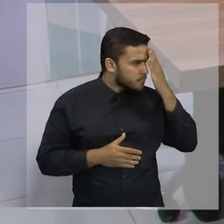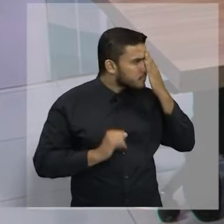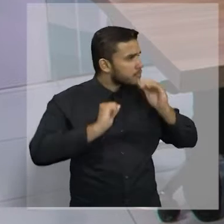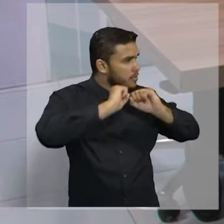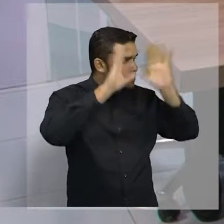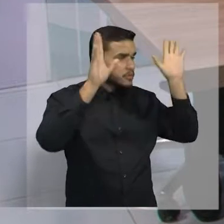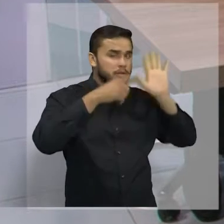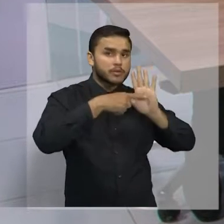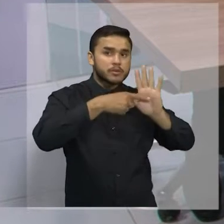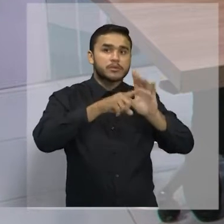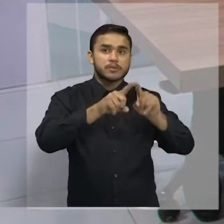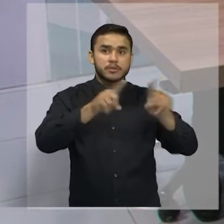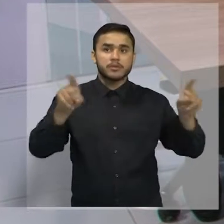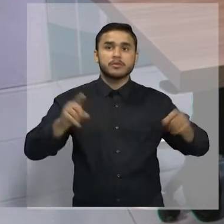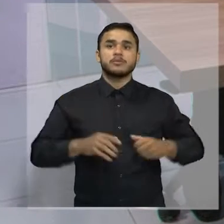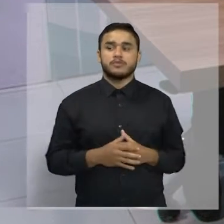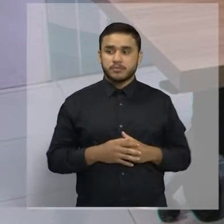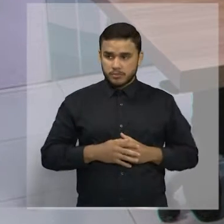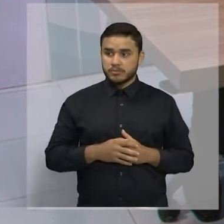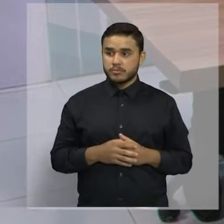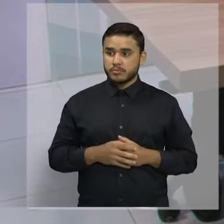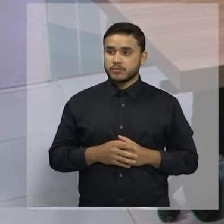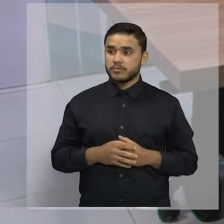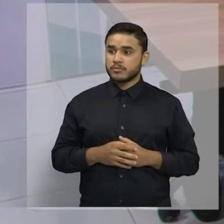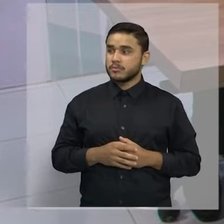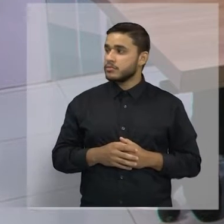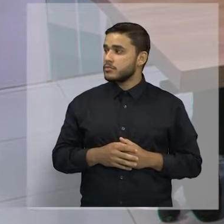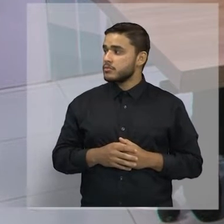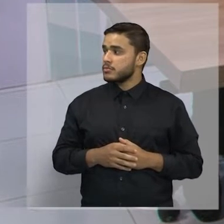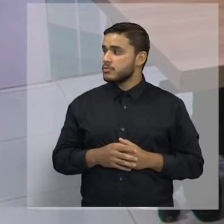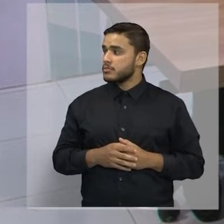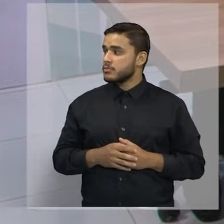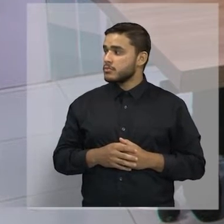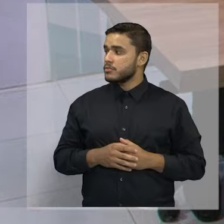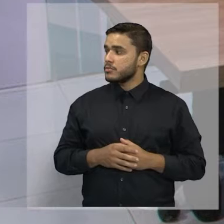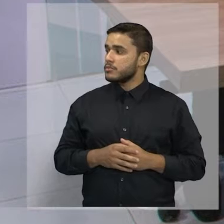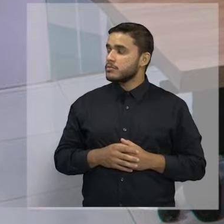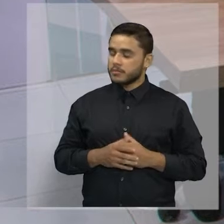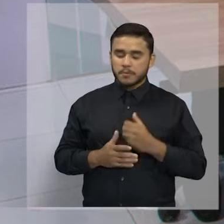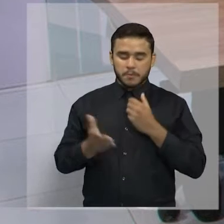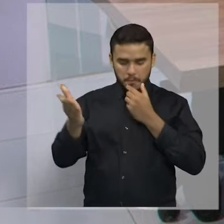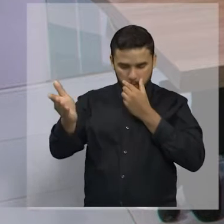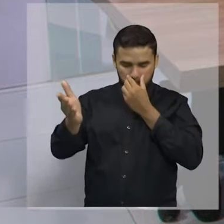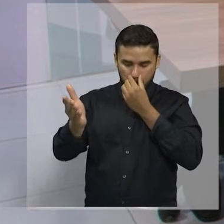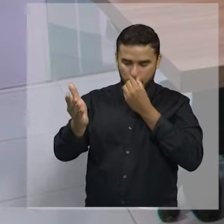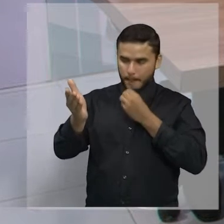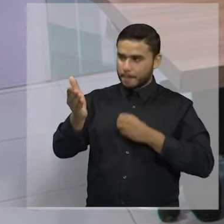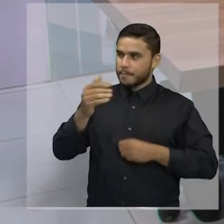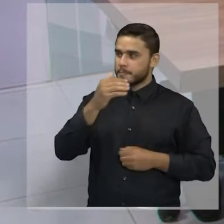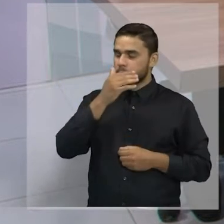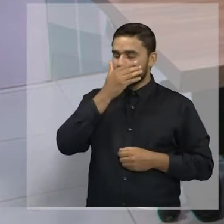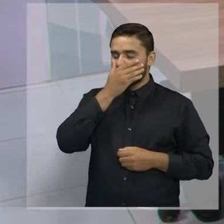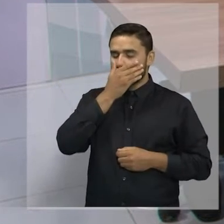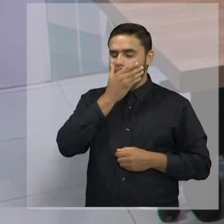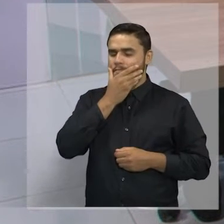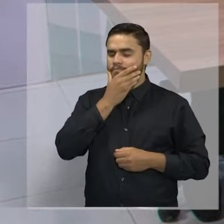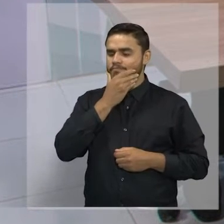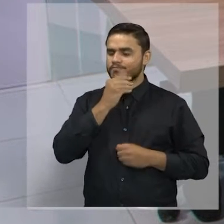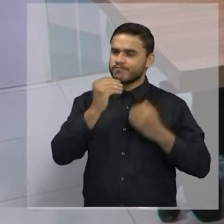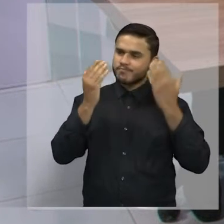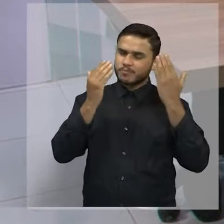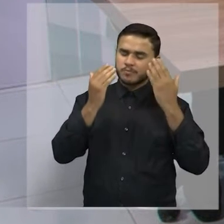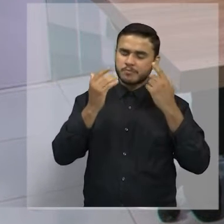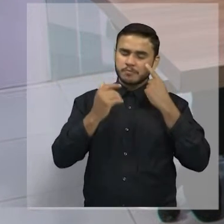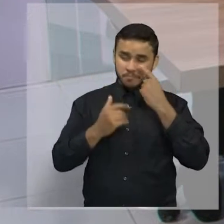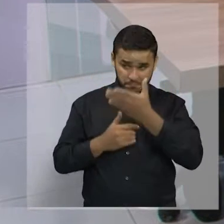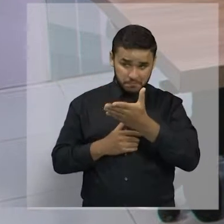para o ficou, se você quiser aí, não, ficou. Adicionar aí... Eu queria tirar o Clésio vai aí... Eu queria tirar, inclusive, uma dúvida aqui, nas todas essas